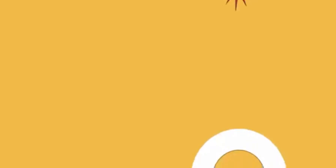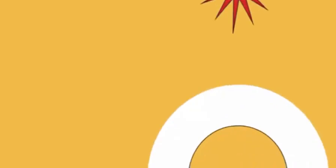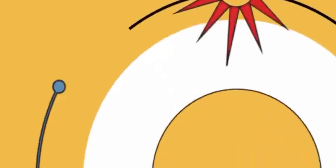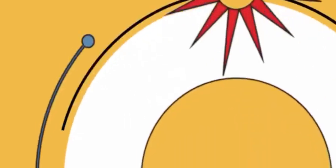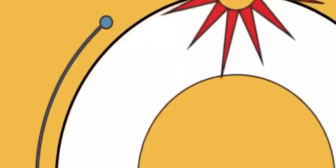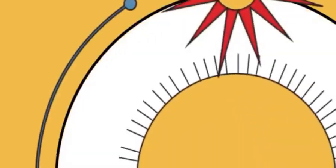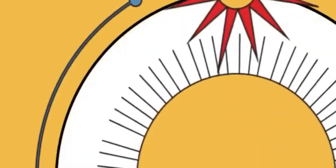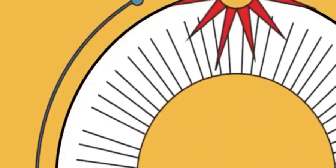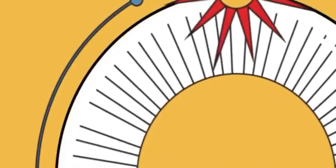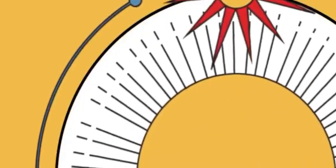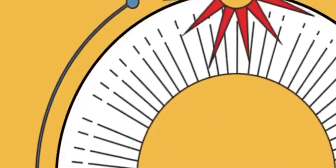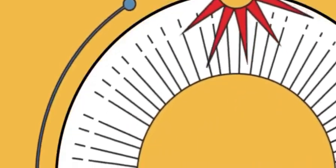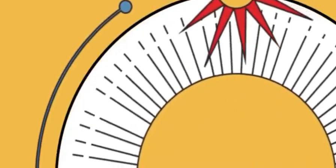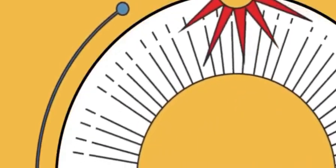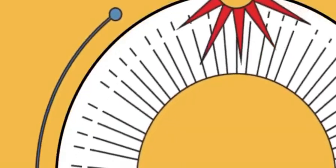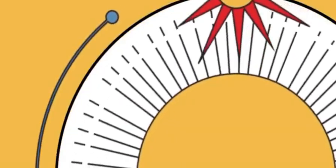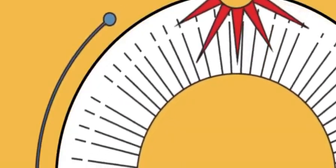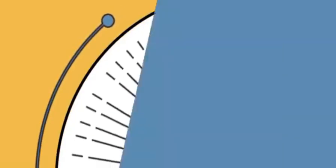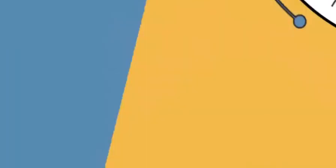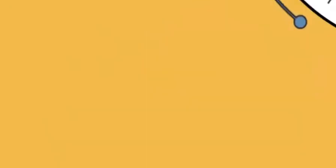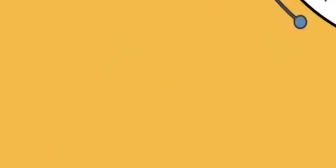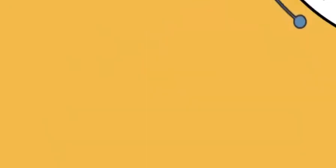E aí